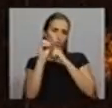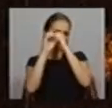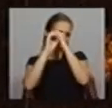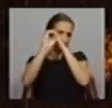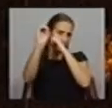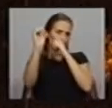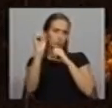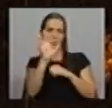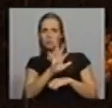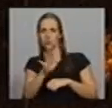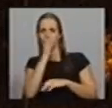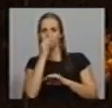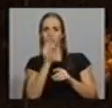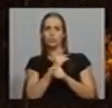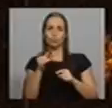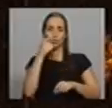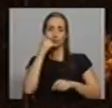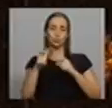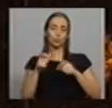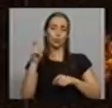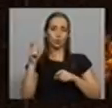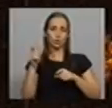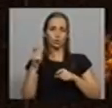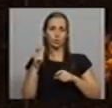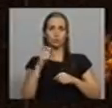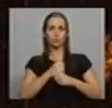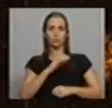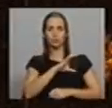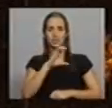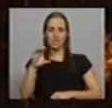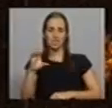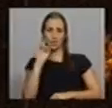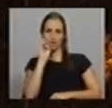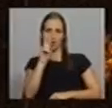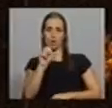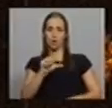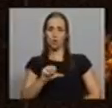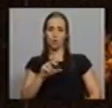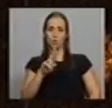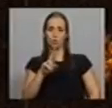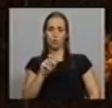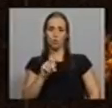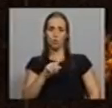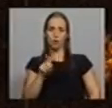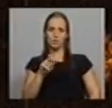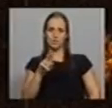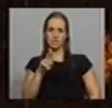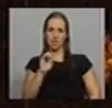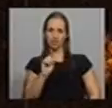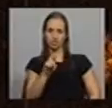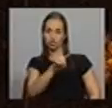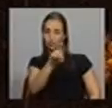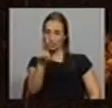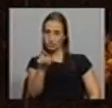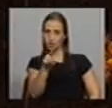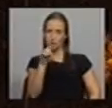quando os astrónomos olham para estas estruturas, para os quasares, deixa-me só acrescentar, os quasares são provavelmente das estruturas mais luminosas, mais energéticas do